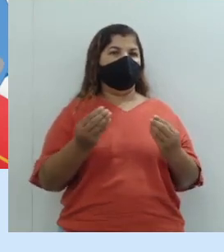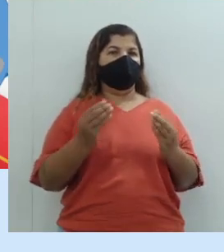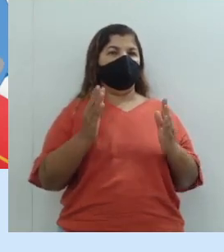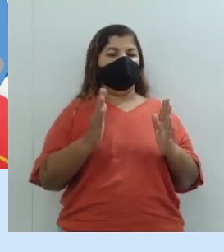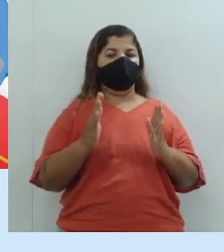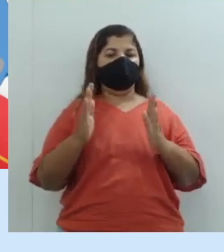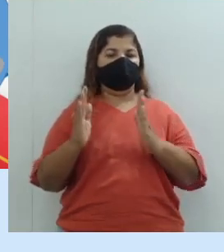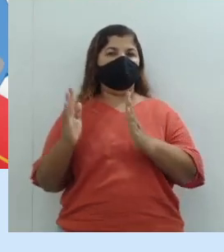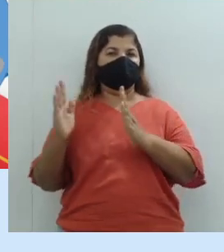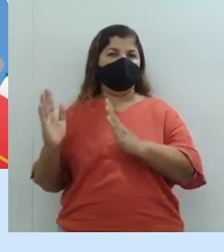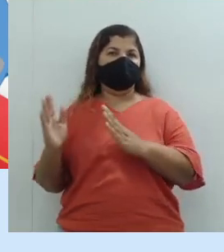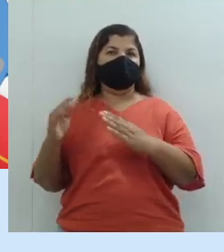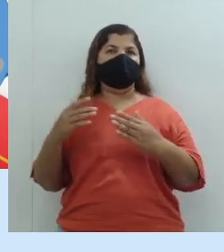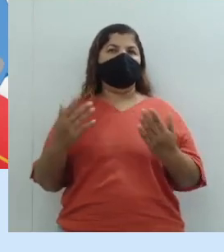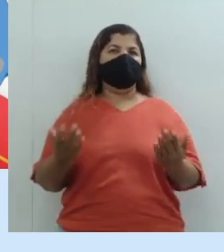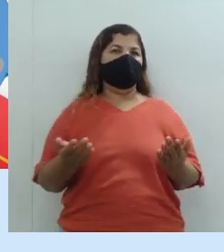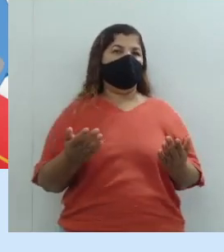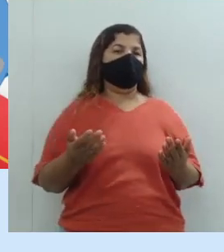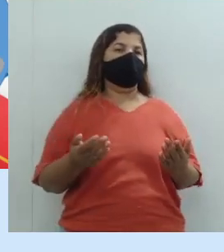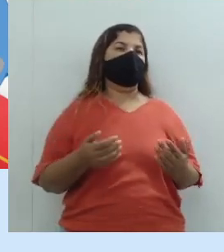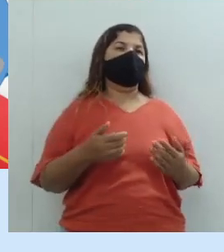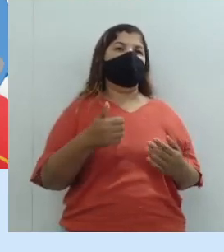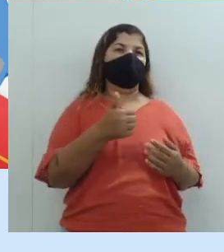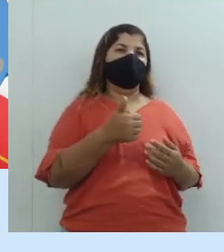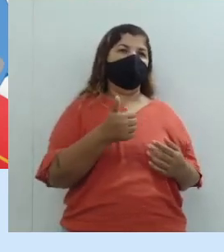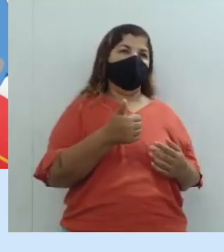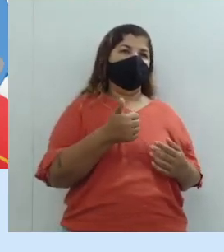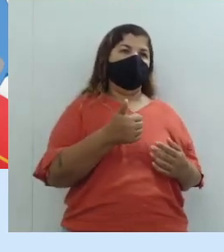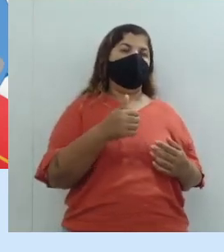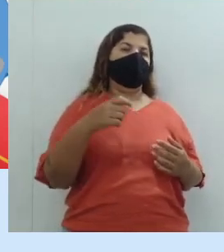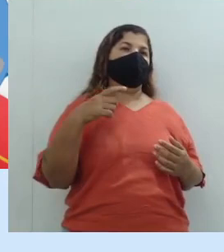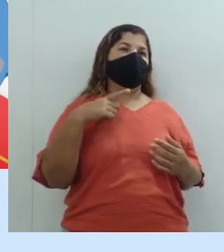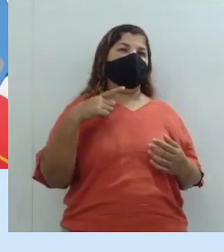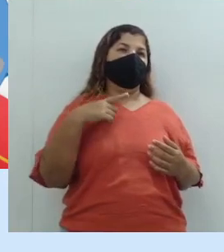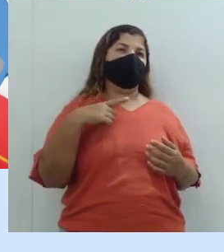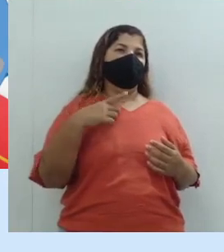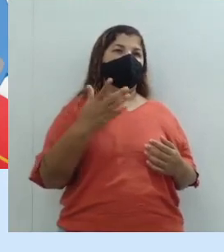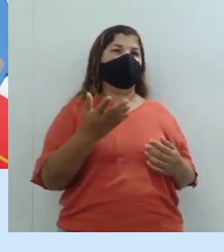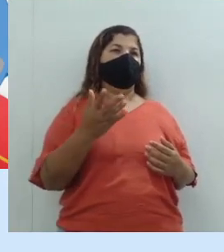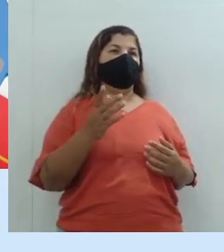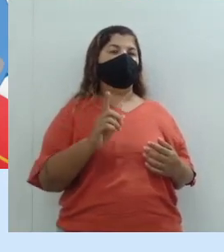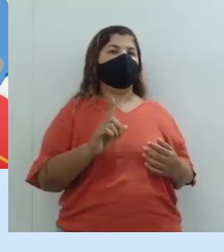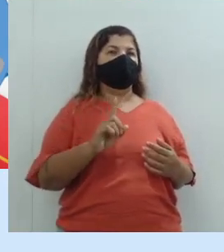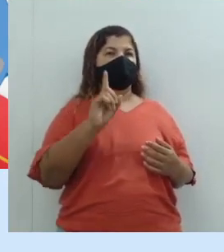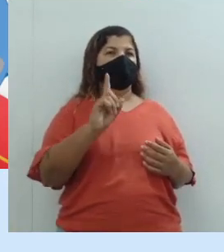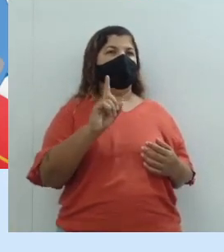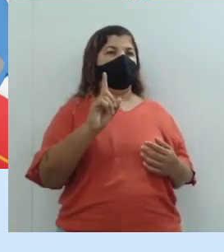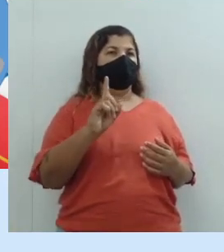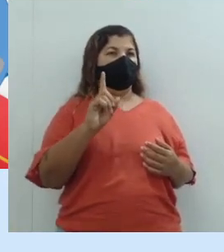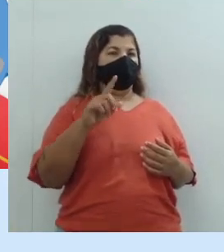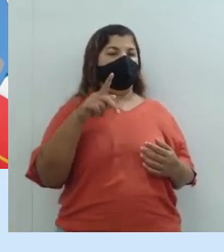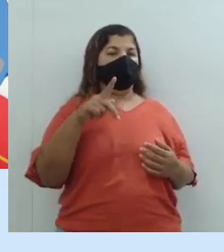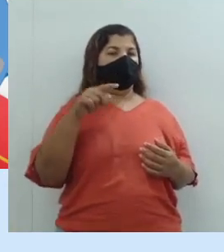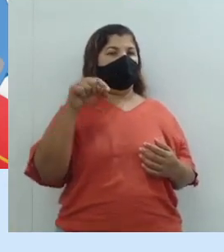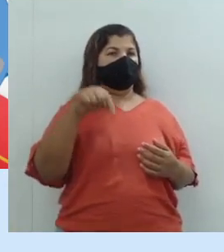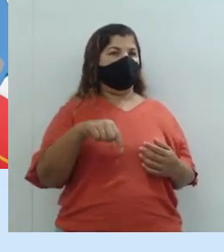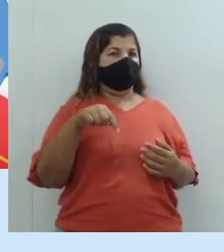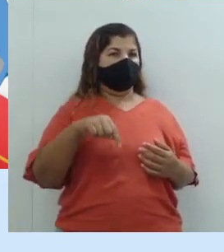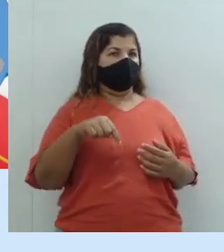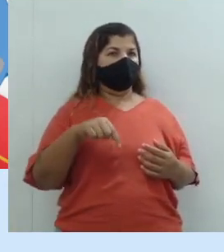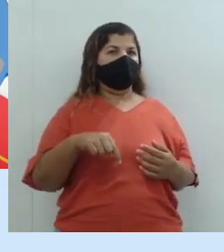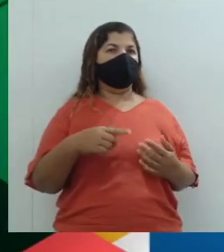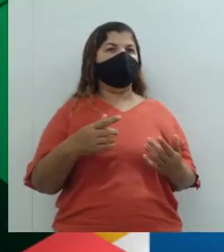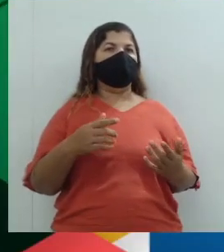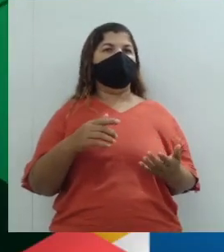aí. Então, eu vou ter que o caixote 1 vai ter todas essas forças aí da normal apontando para cima, o peso apontando para baixo, né? A